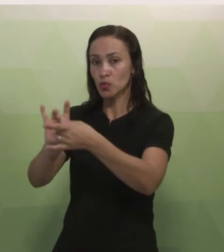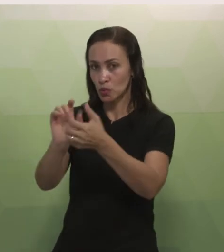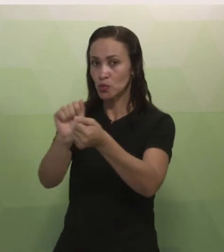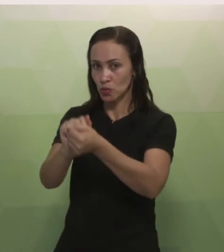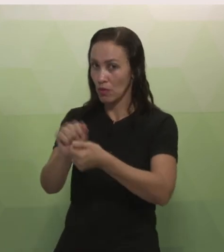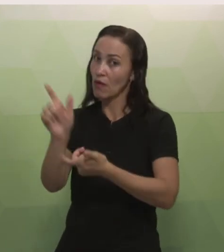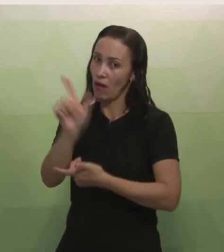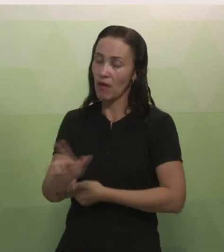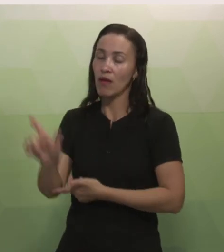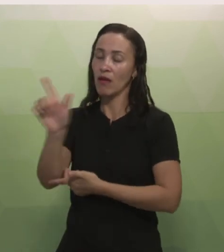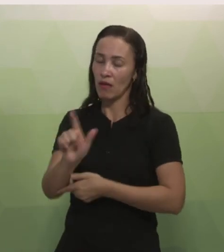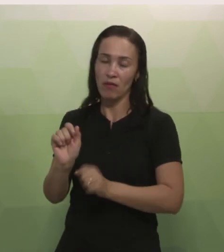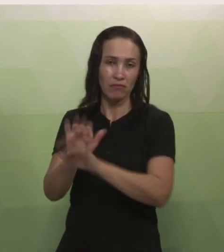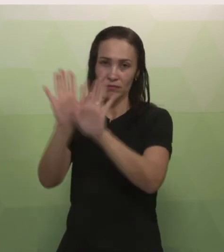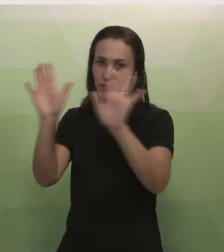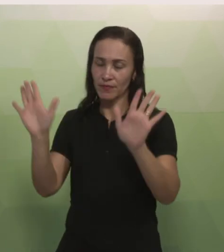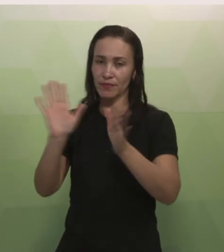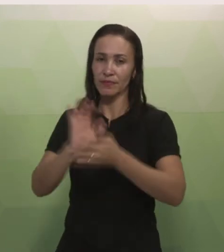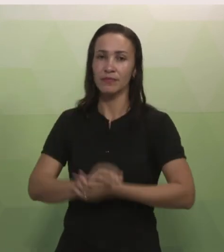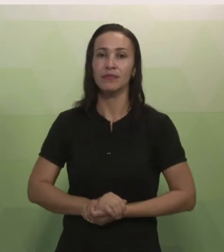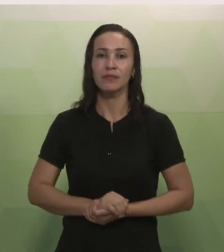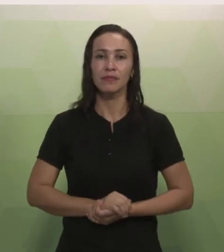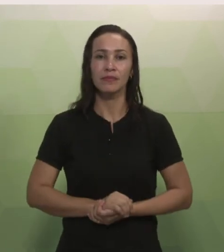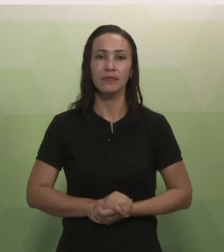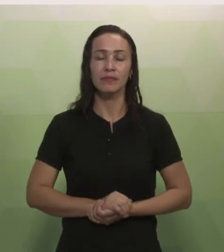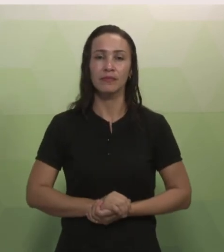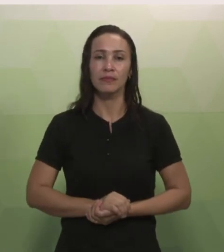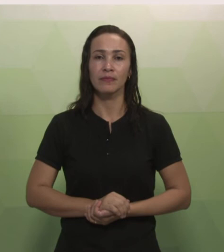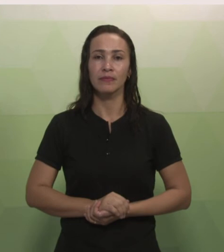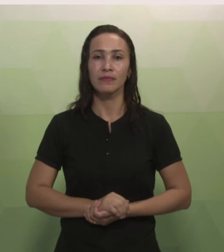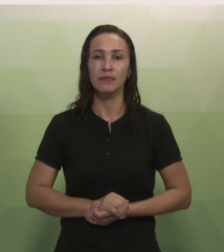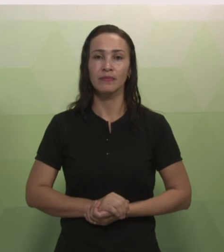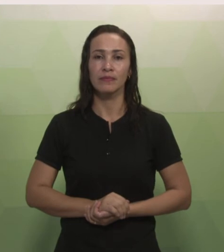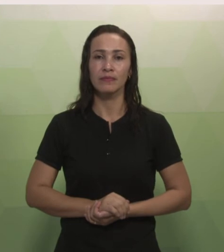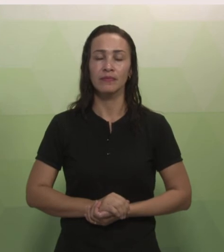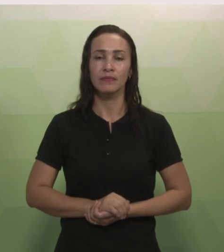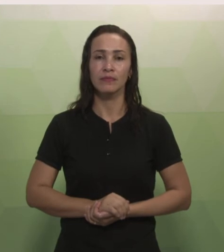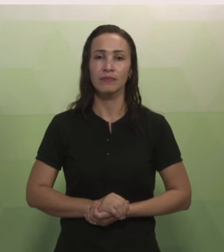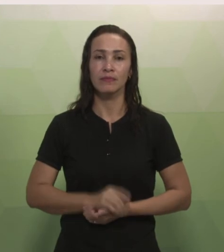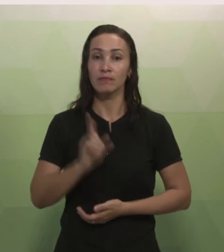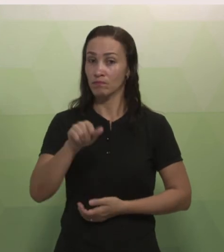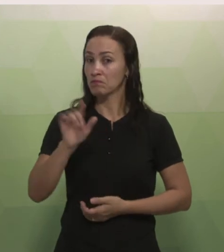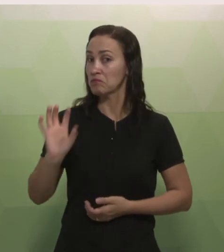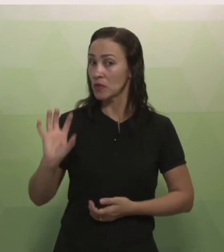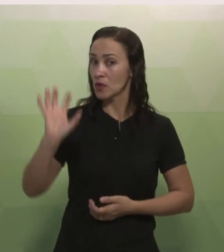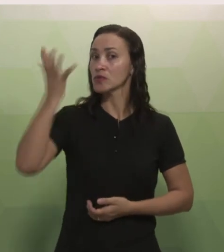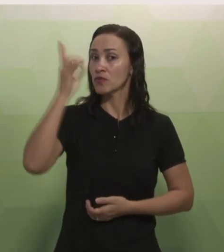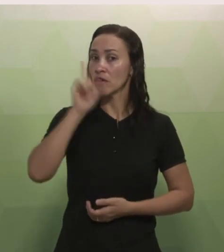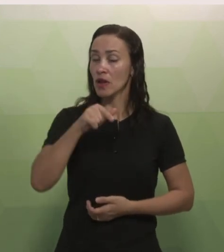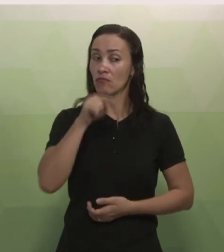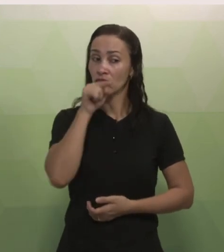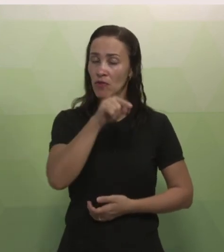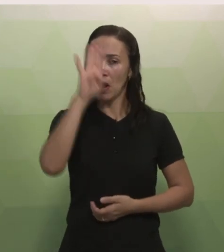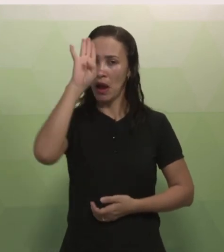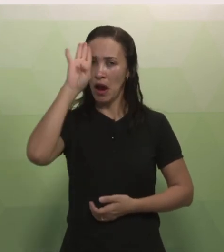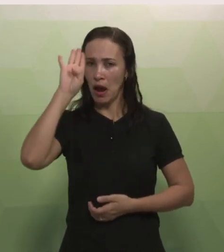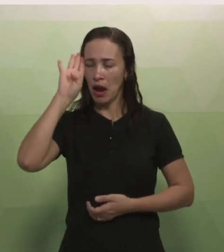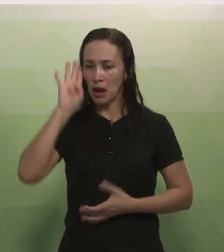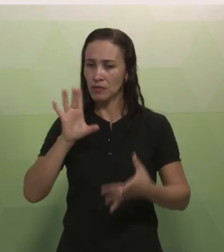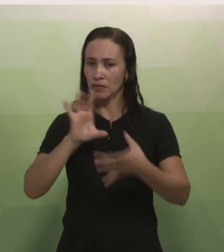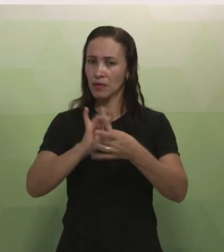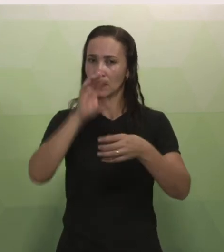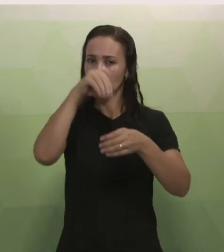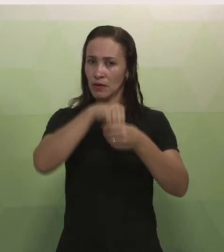curso, lógico, né? Essa é uma decisão que cabe bem